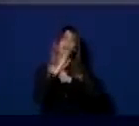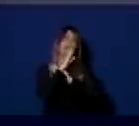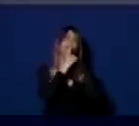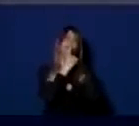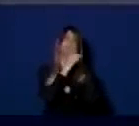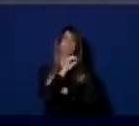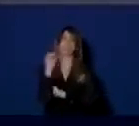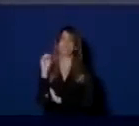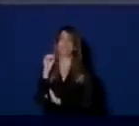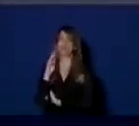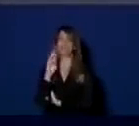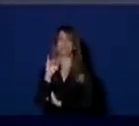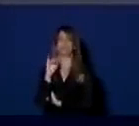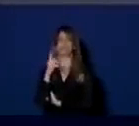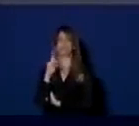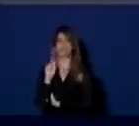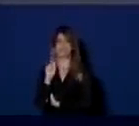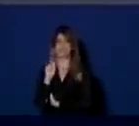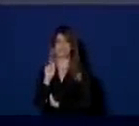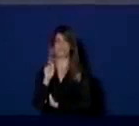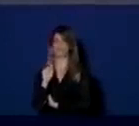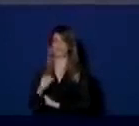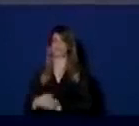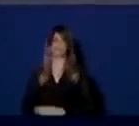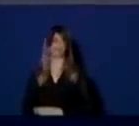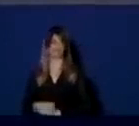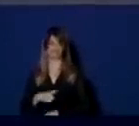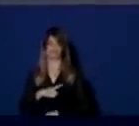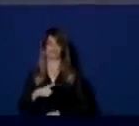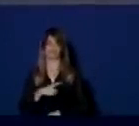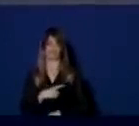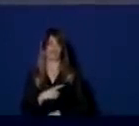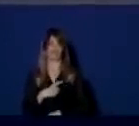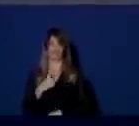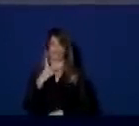100 bips, assim, generalizando. Nós estamos com a sensação aqui,